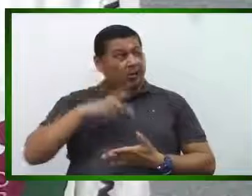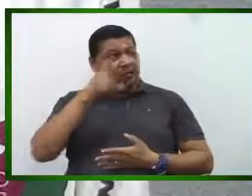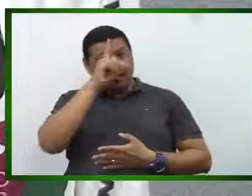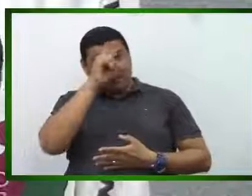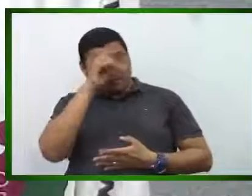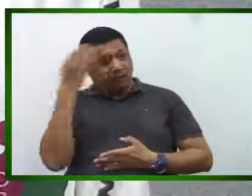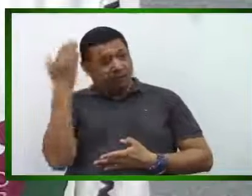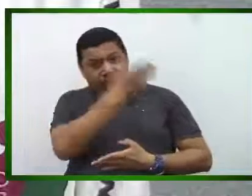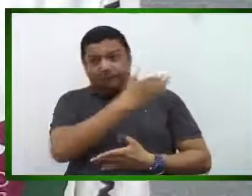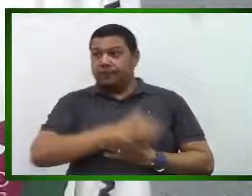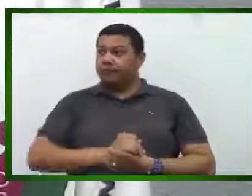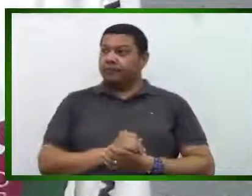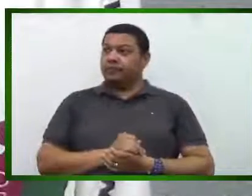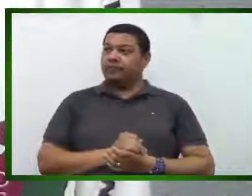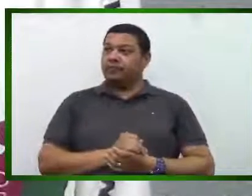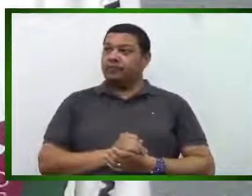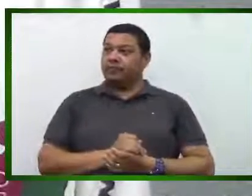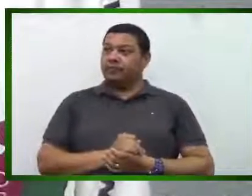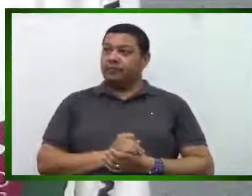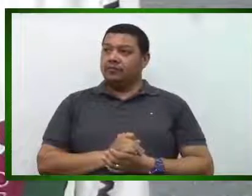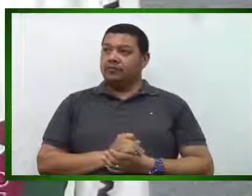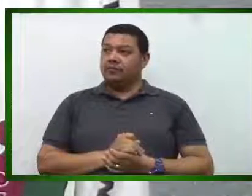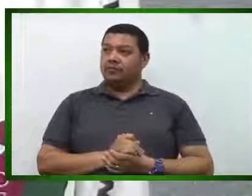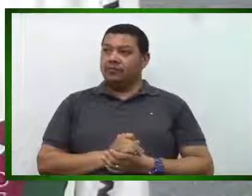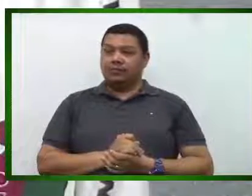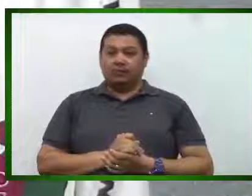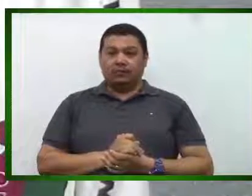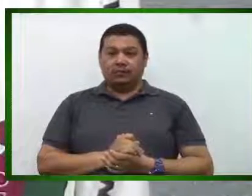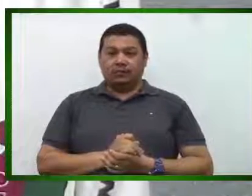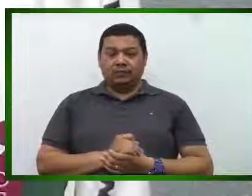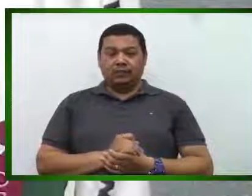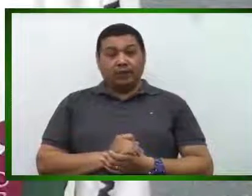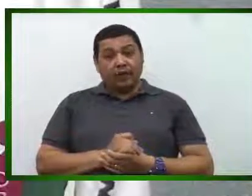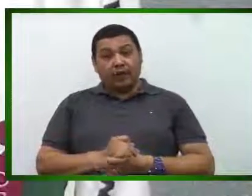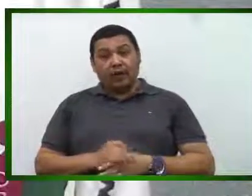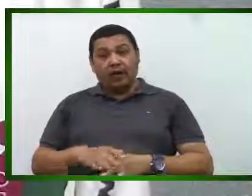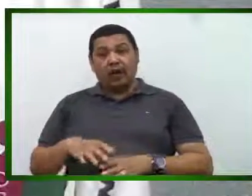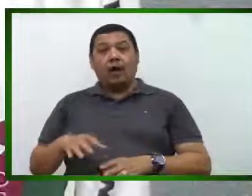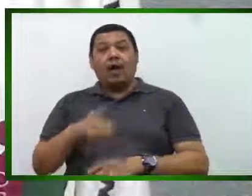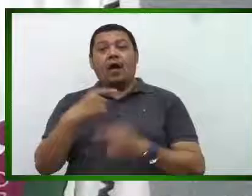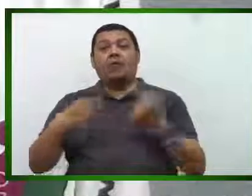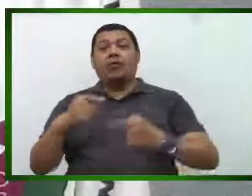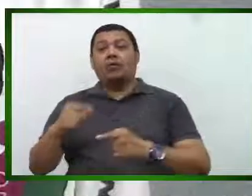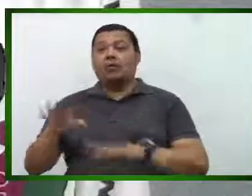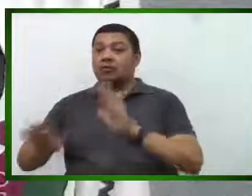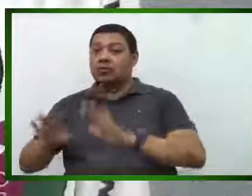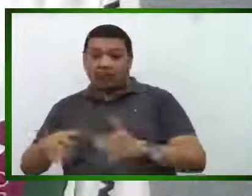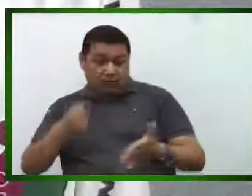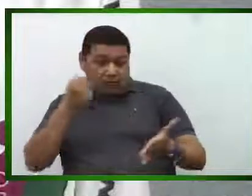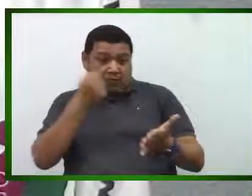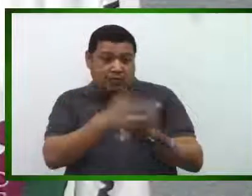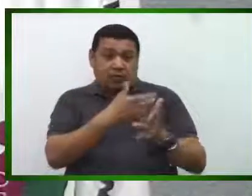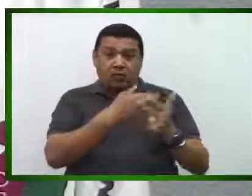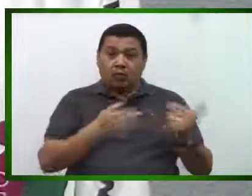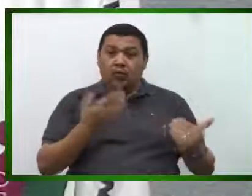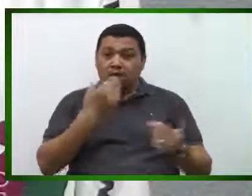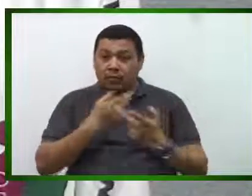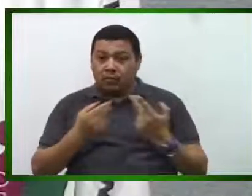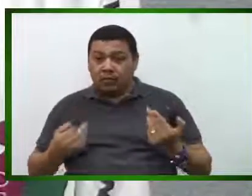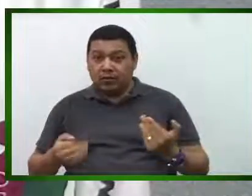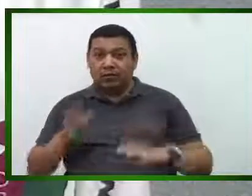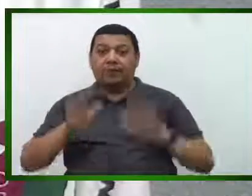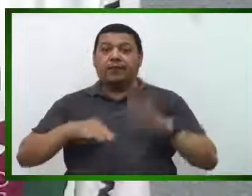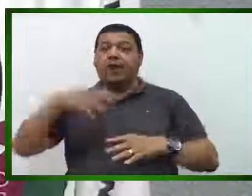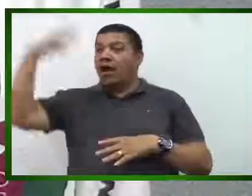vezes deixa de comprar coisas para ajudar uma pessoa. Político às vezes, quando está